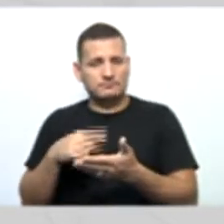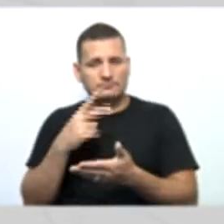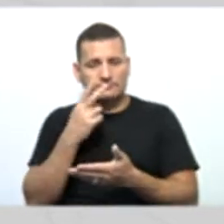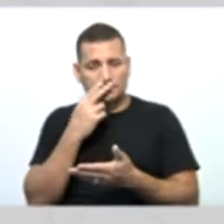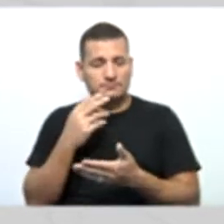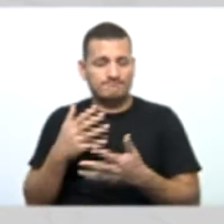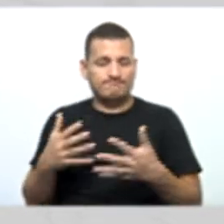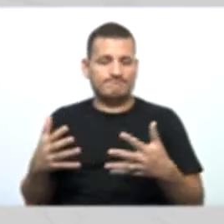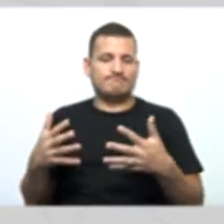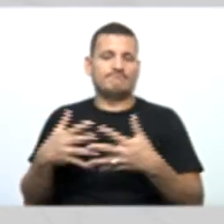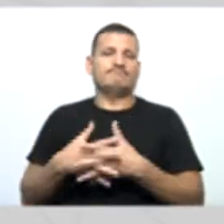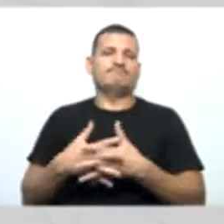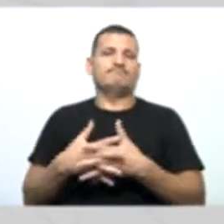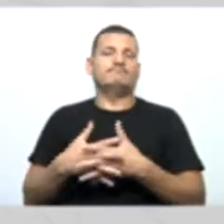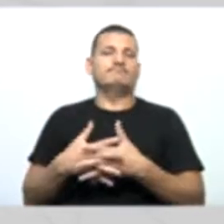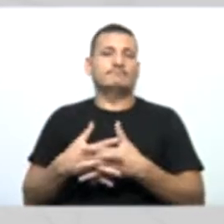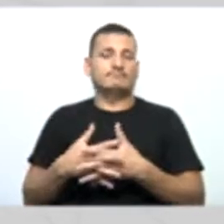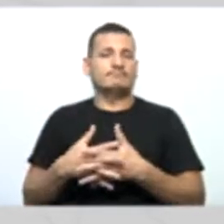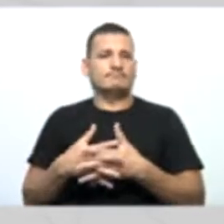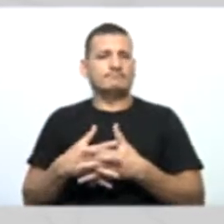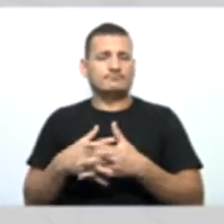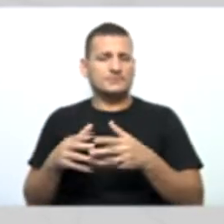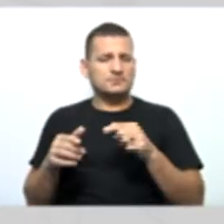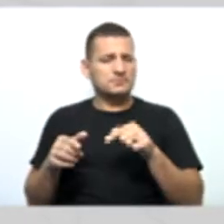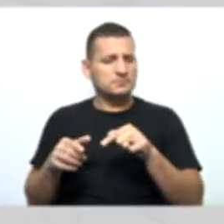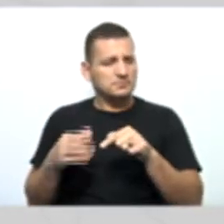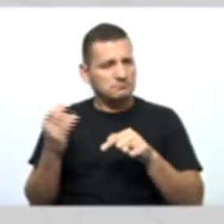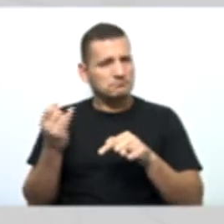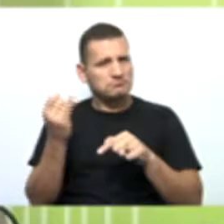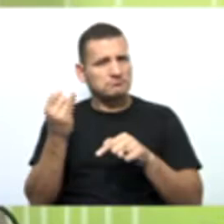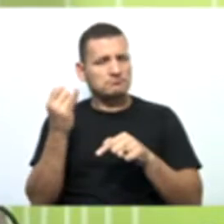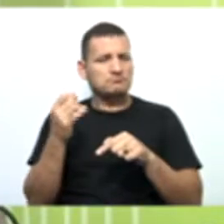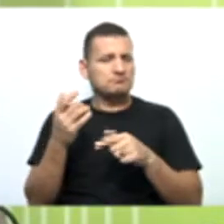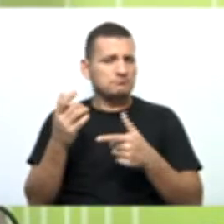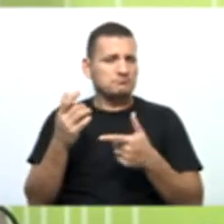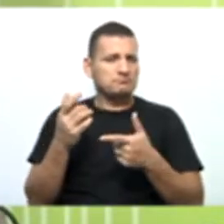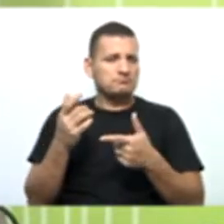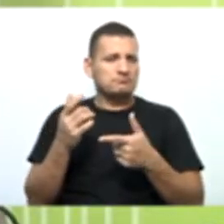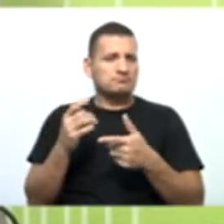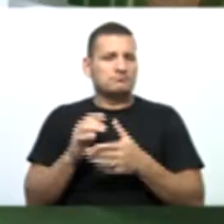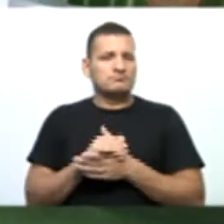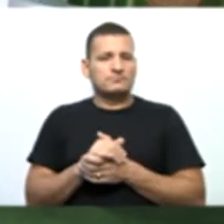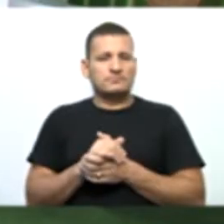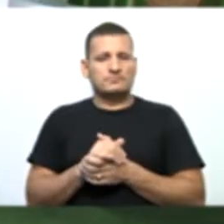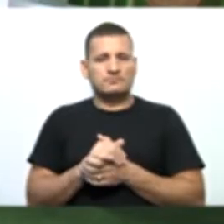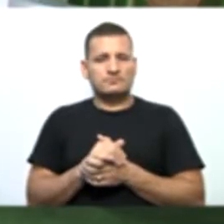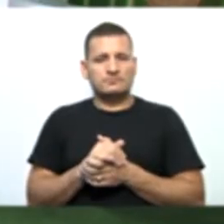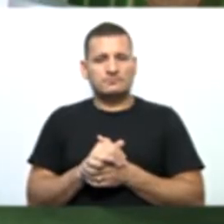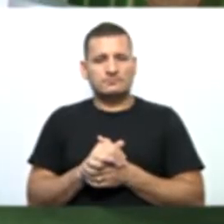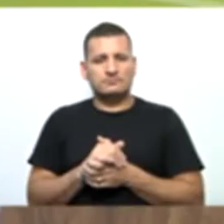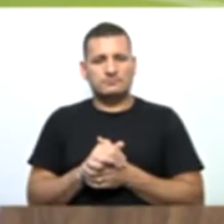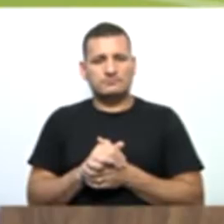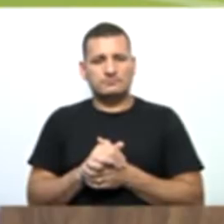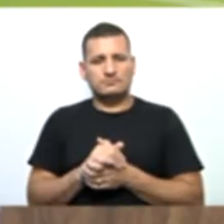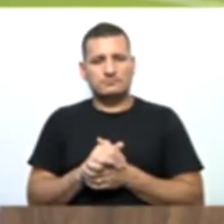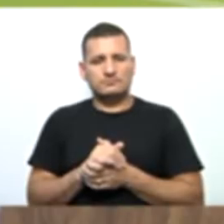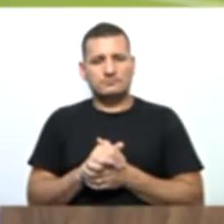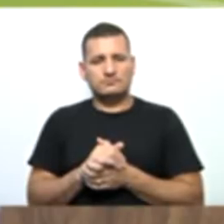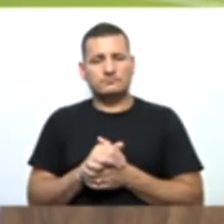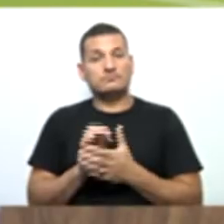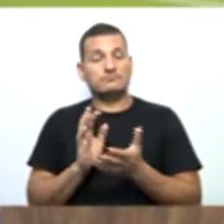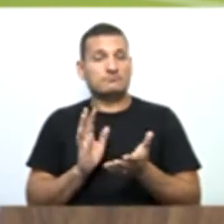baque nele, E aí o que acontece? Fala, poxa, será que isso é importante mesmo? Eu acho que, na verdade, muitos